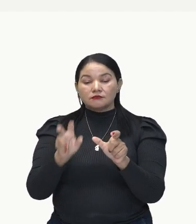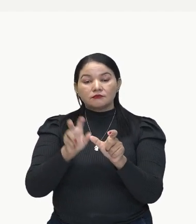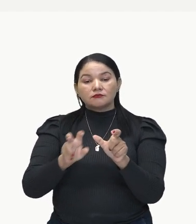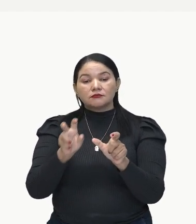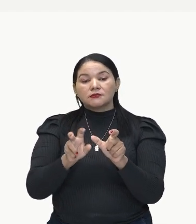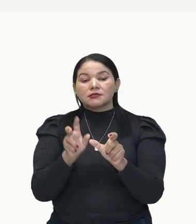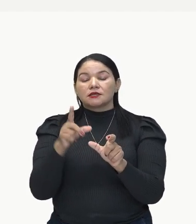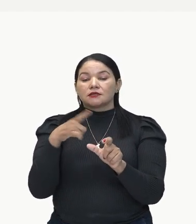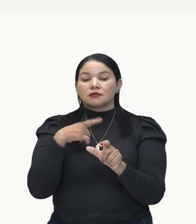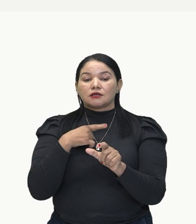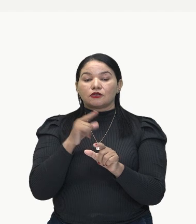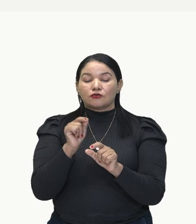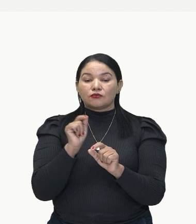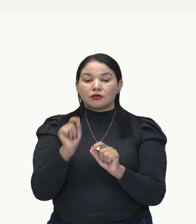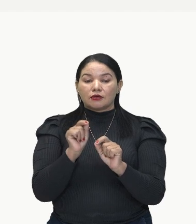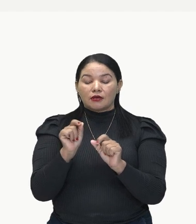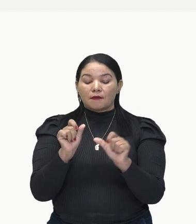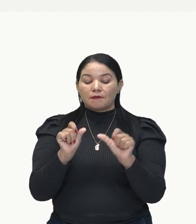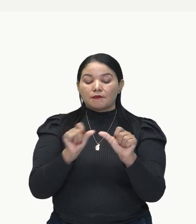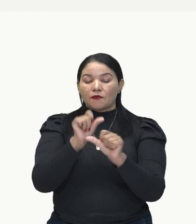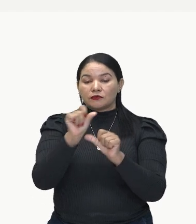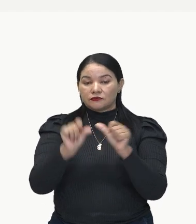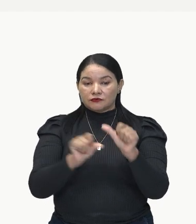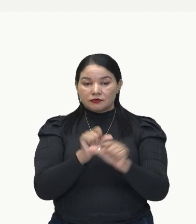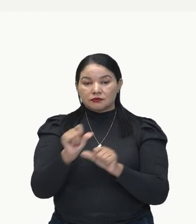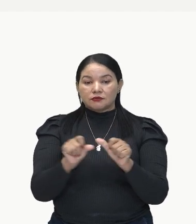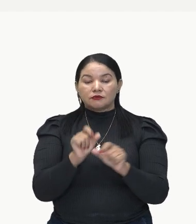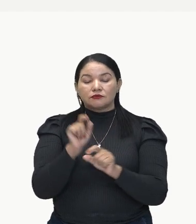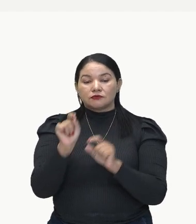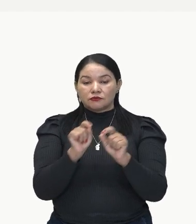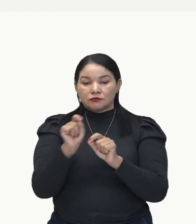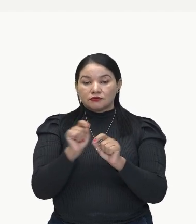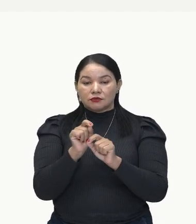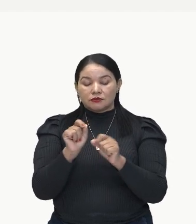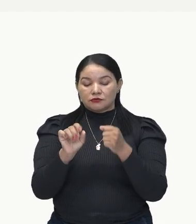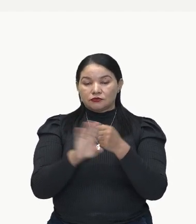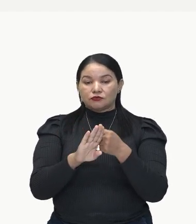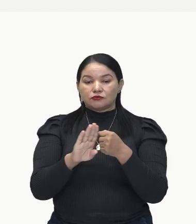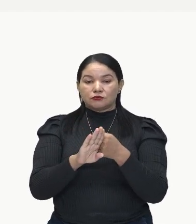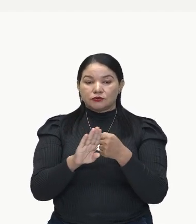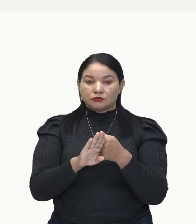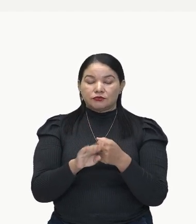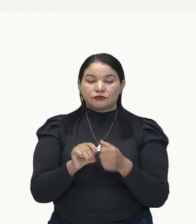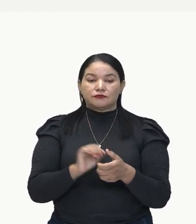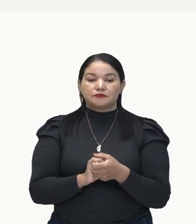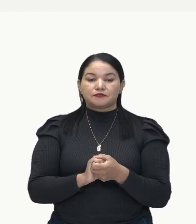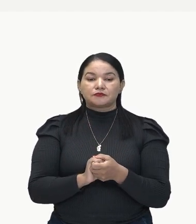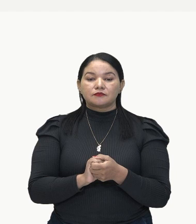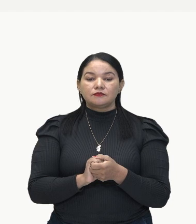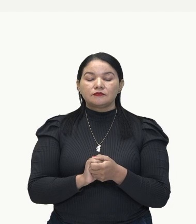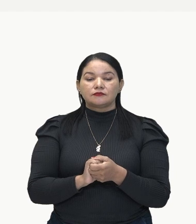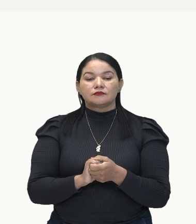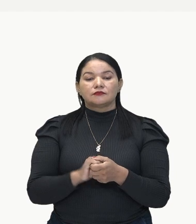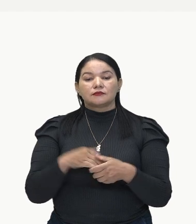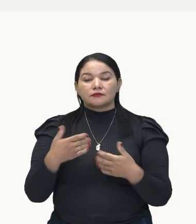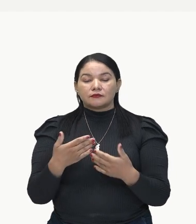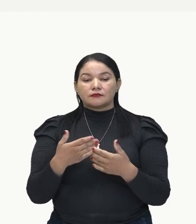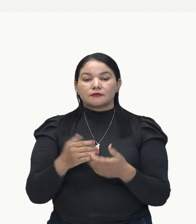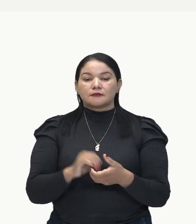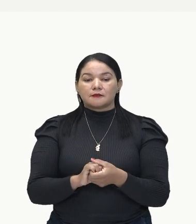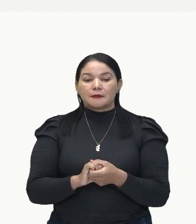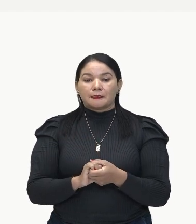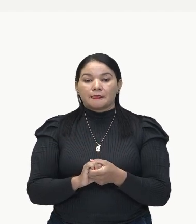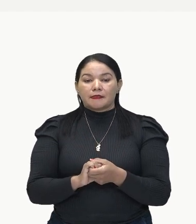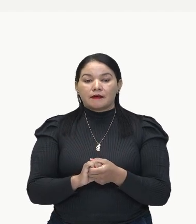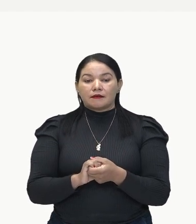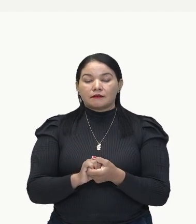exclusivamente essa modificação de substantivo. Adjetivo modifica substantivo, advérbio modifica